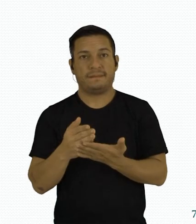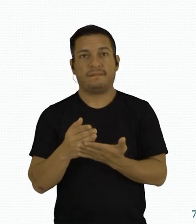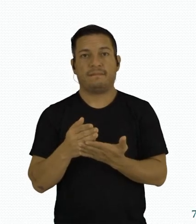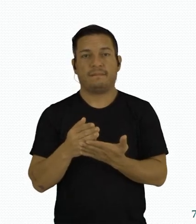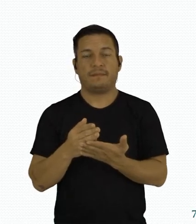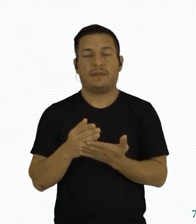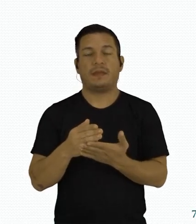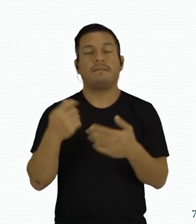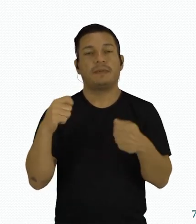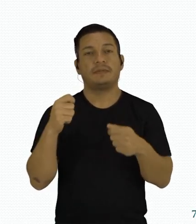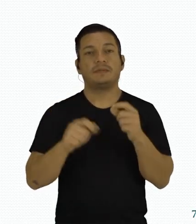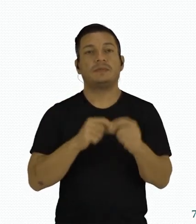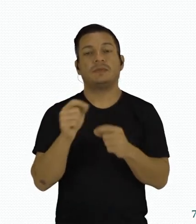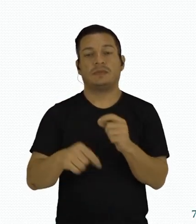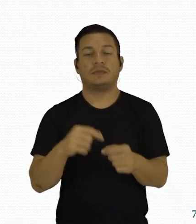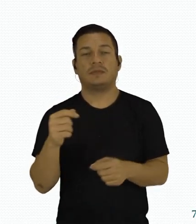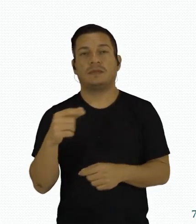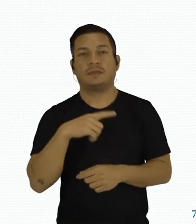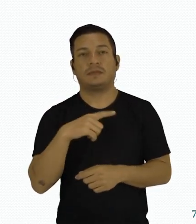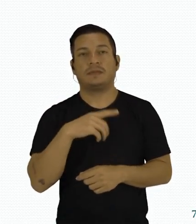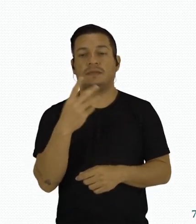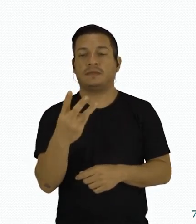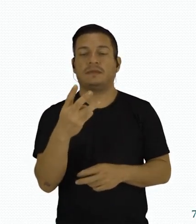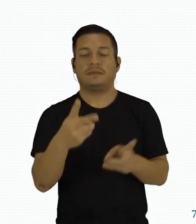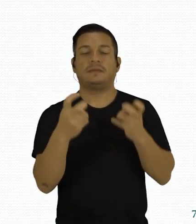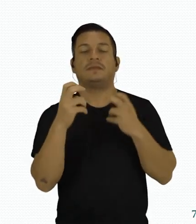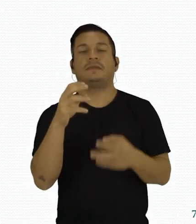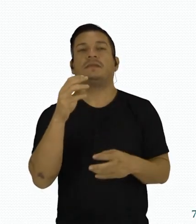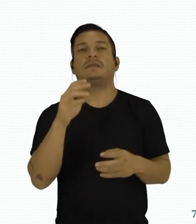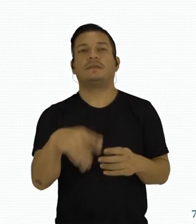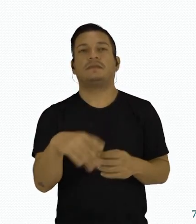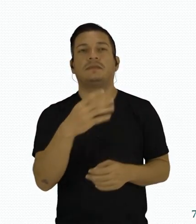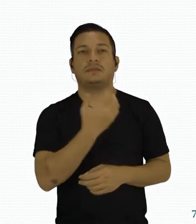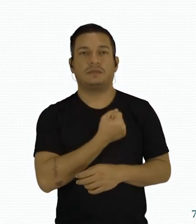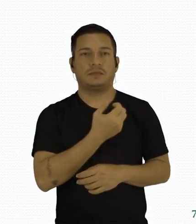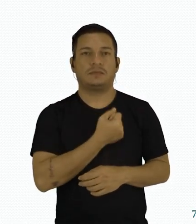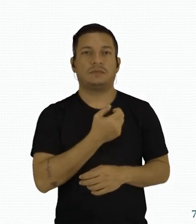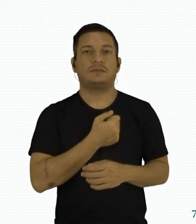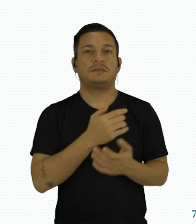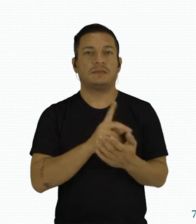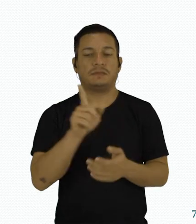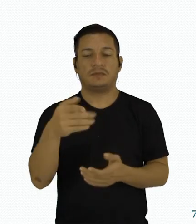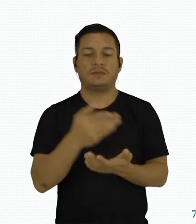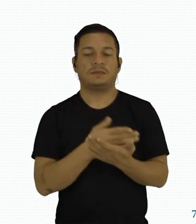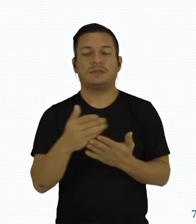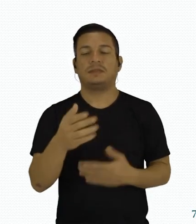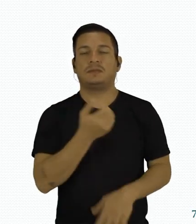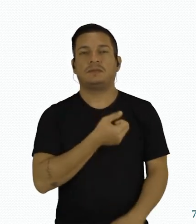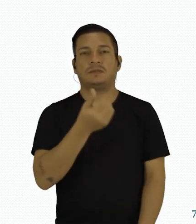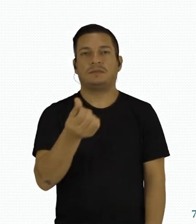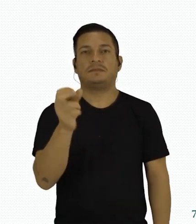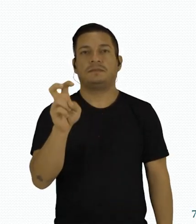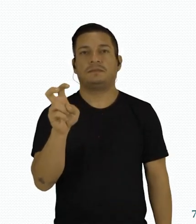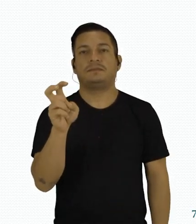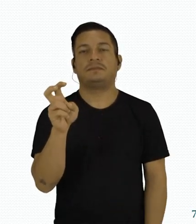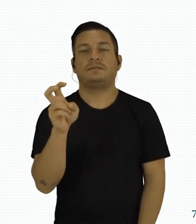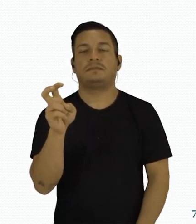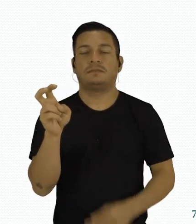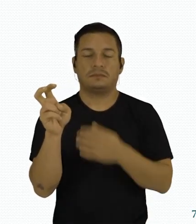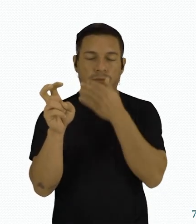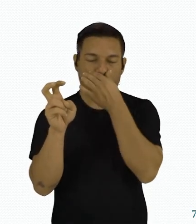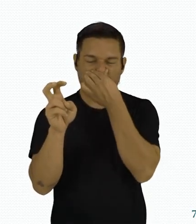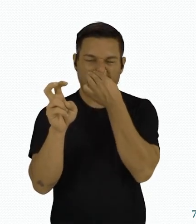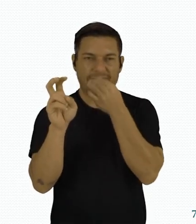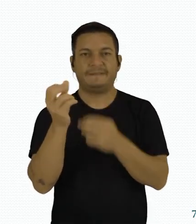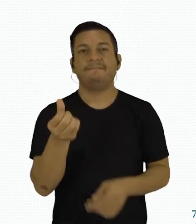período, a gente tem que vencer aí 3 casas decimais para depois iniciar o período 65, né? Lembrando aí, recapitulando, que 65 é